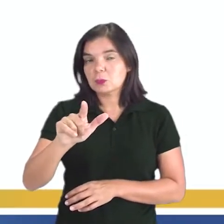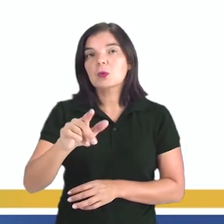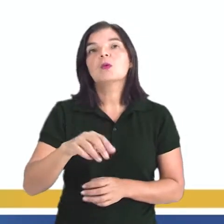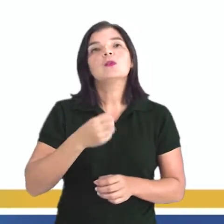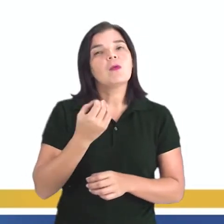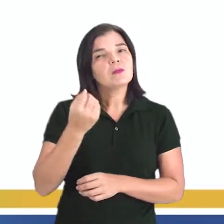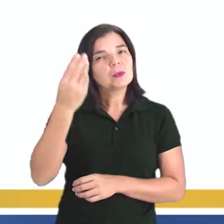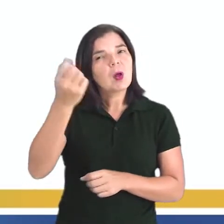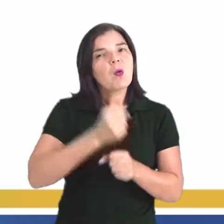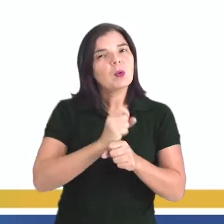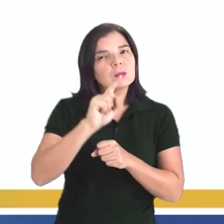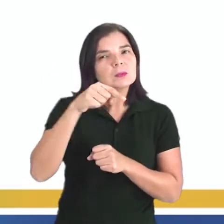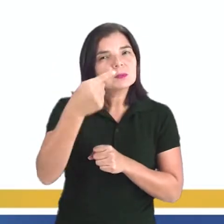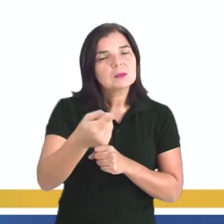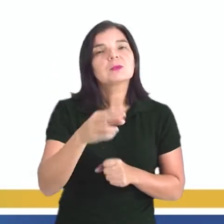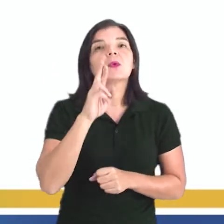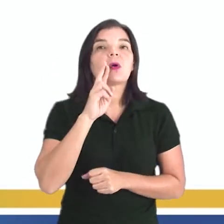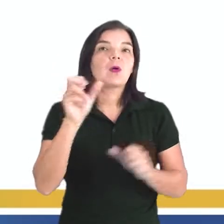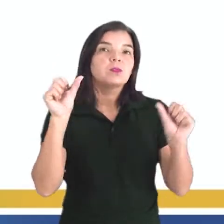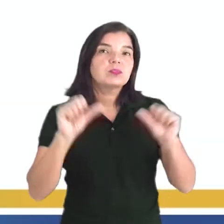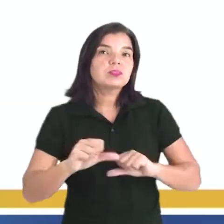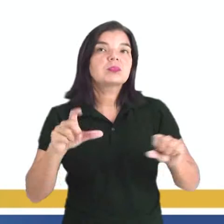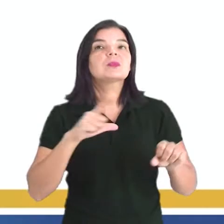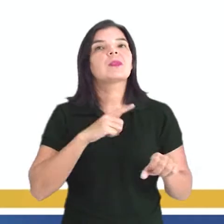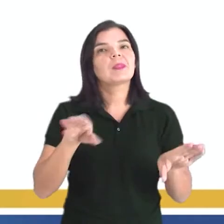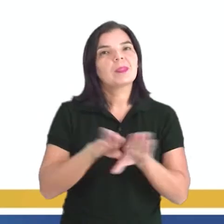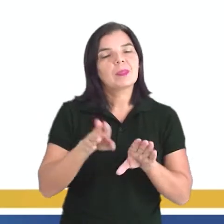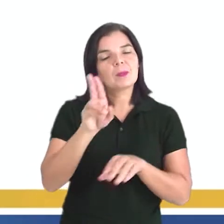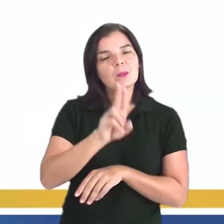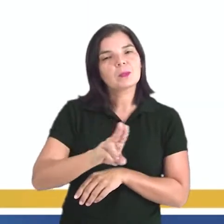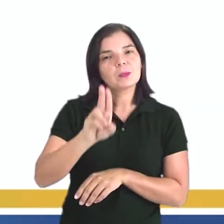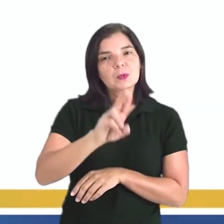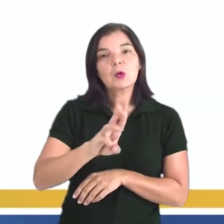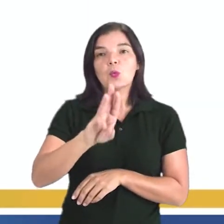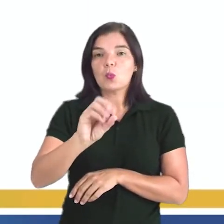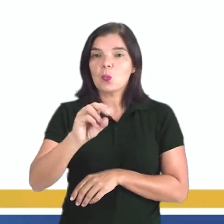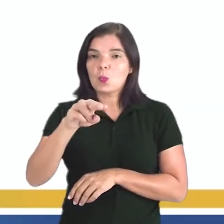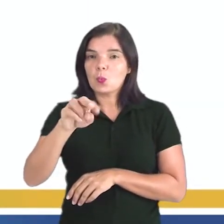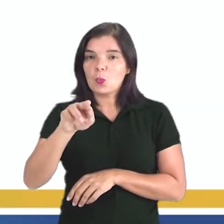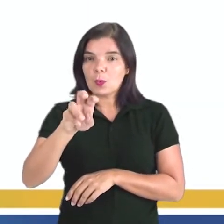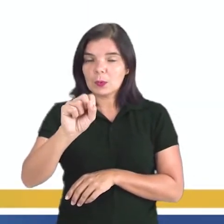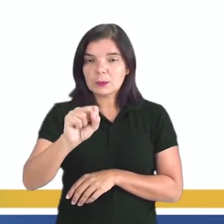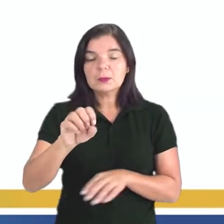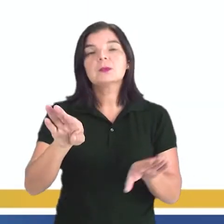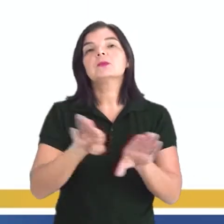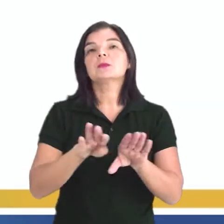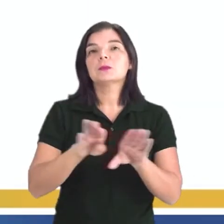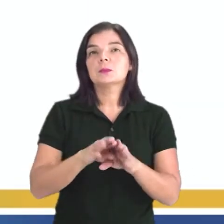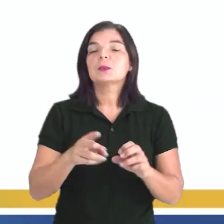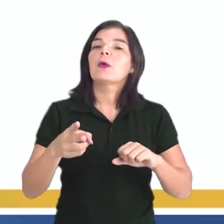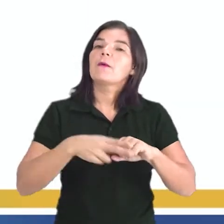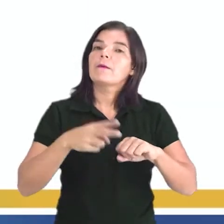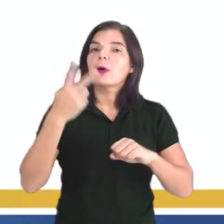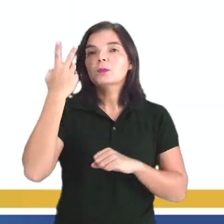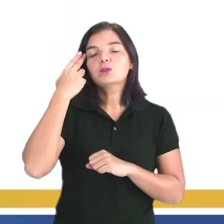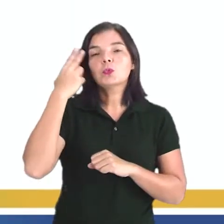ano que vem? Nas respostas negativas, nós também usamos o verbo auxiliar will, juntamente com o verbo na forma